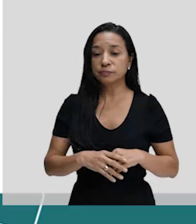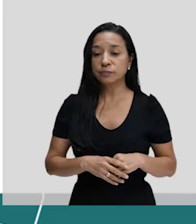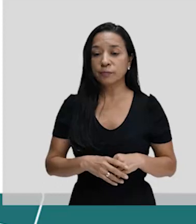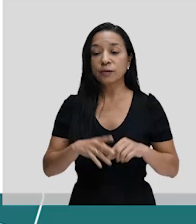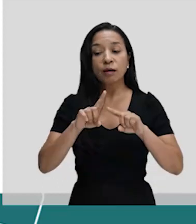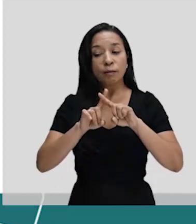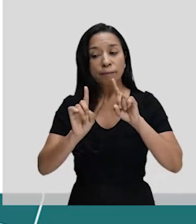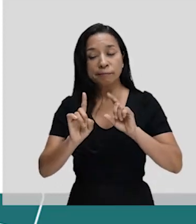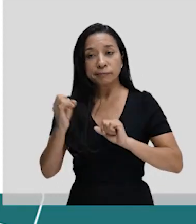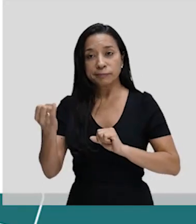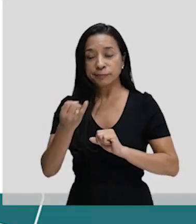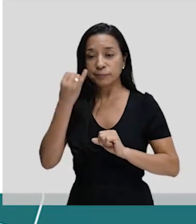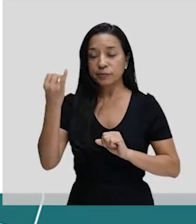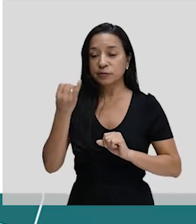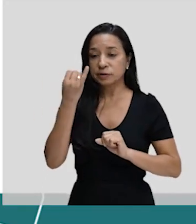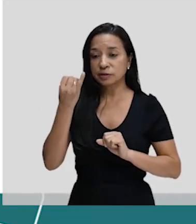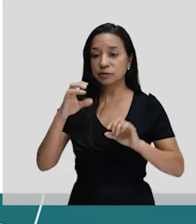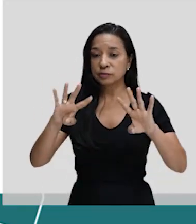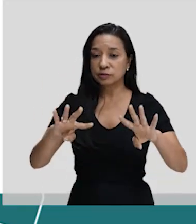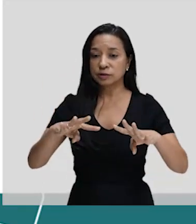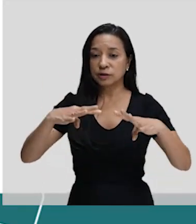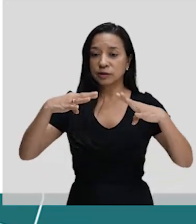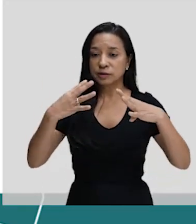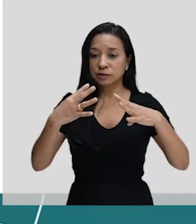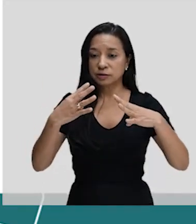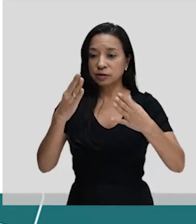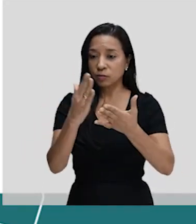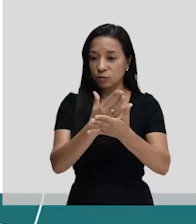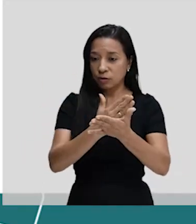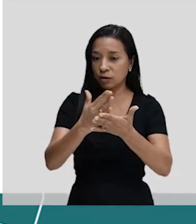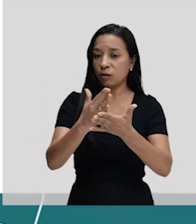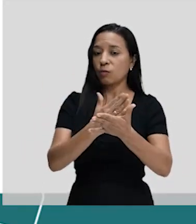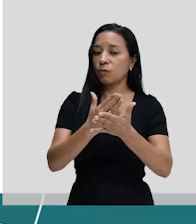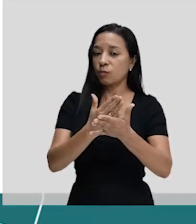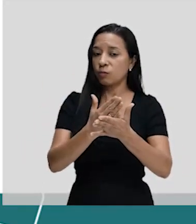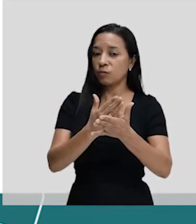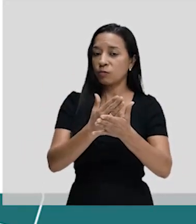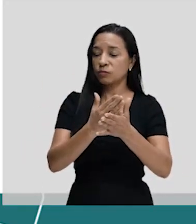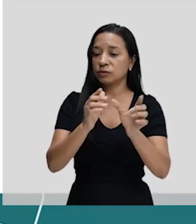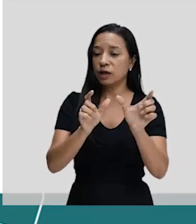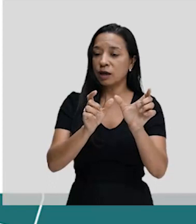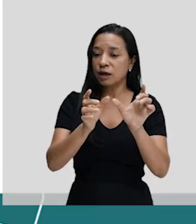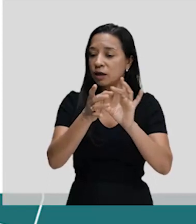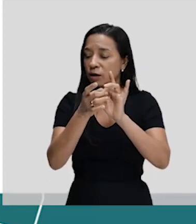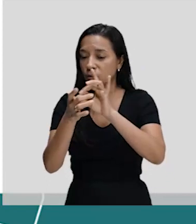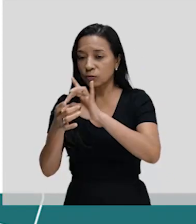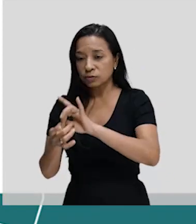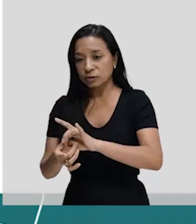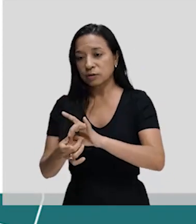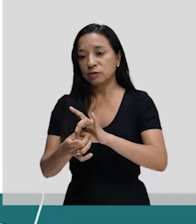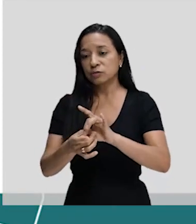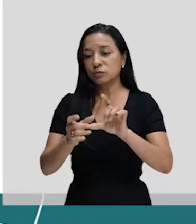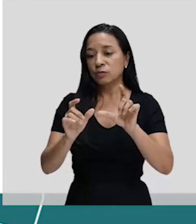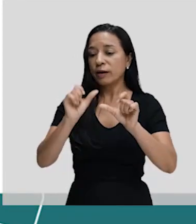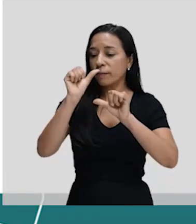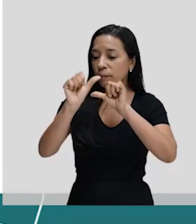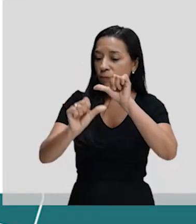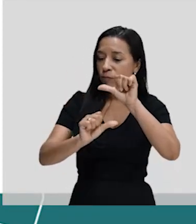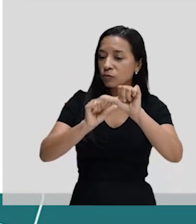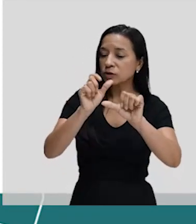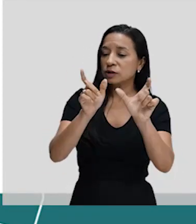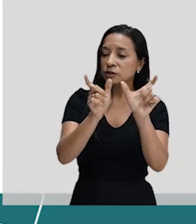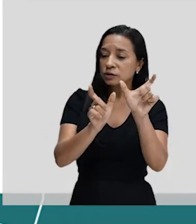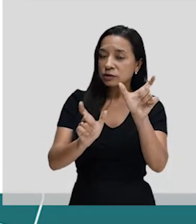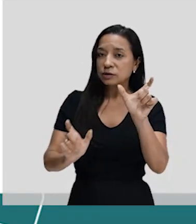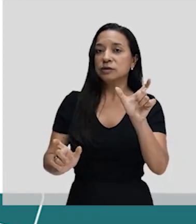Mas é importante ter atenção, pois em alguns casos, as mudanças de desinência podem acontecer